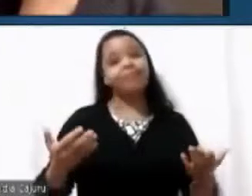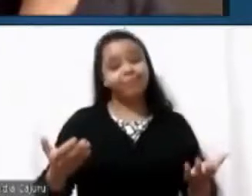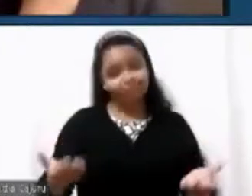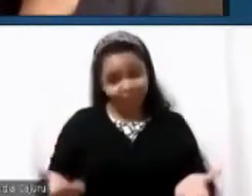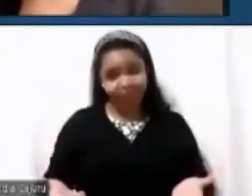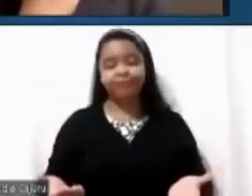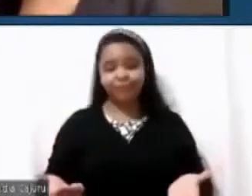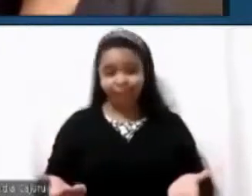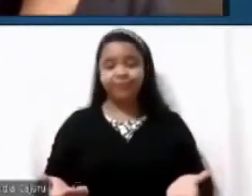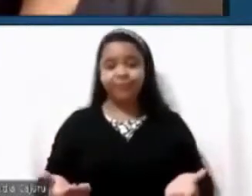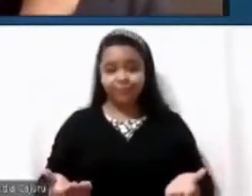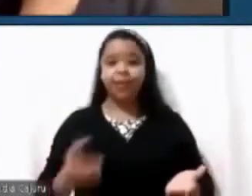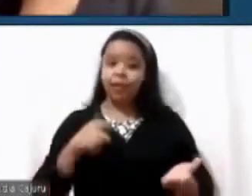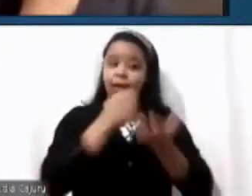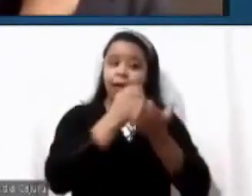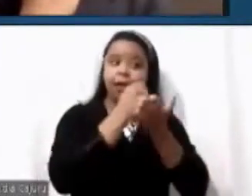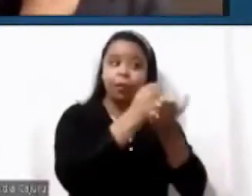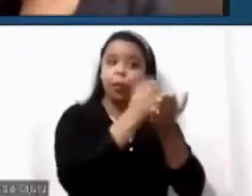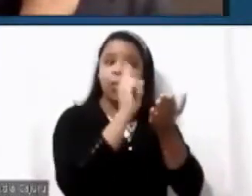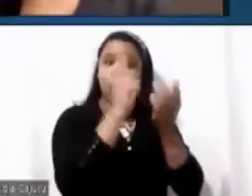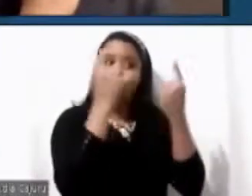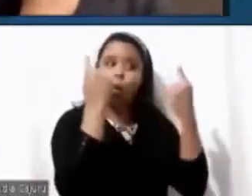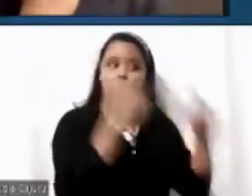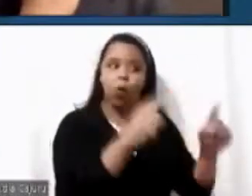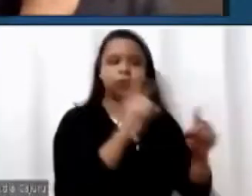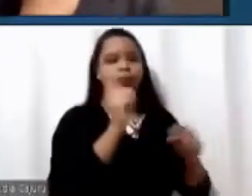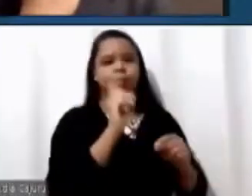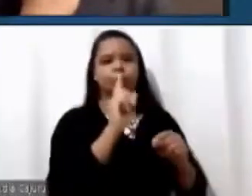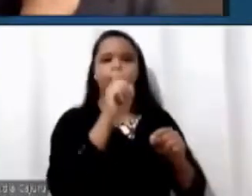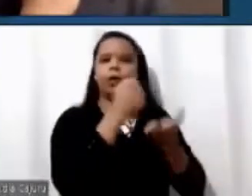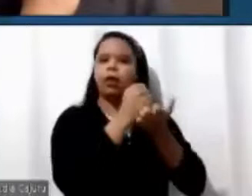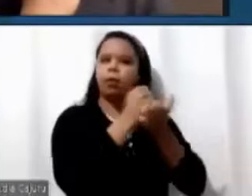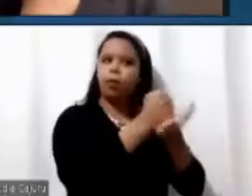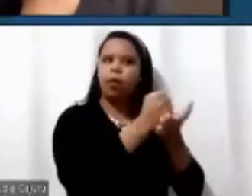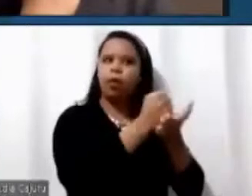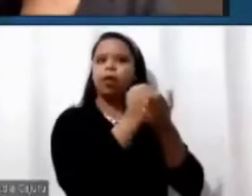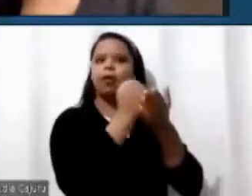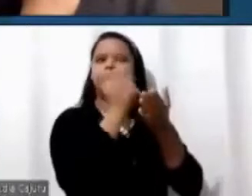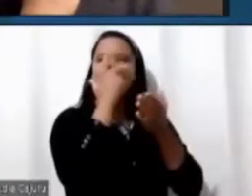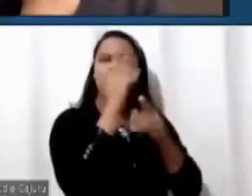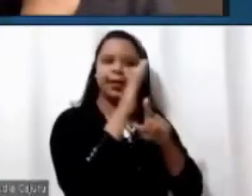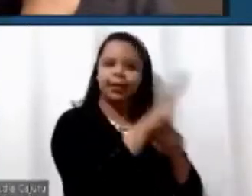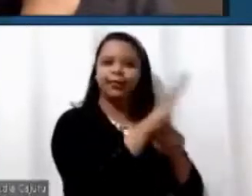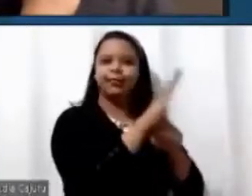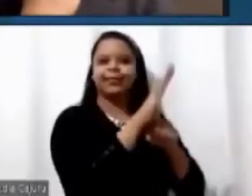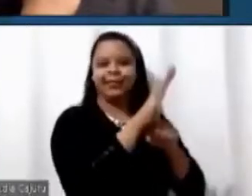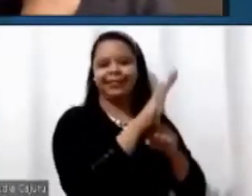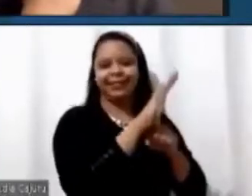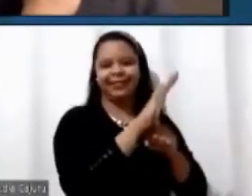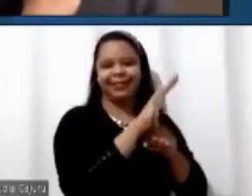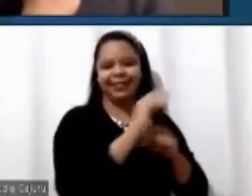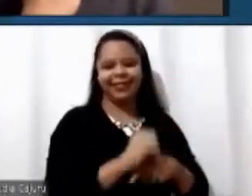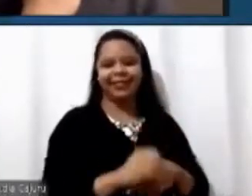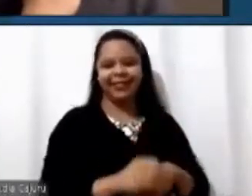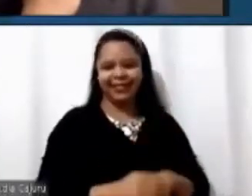vezes é colocado nessa questão de direito do paciente numa situação difícil. Eu já tive médico me dizendo, olha, a gente fica entre a panela e o fogo, né? A cruz